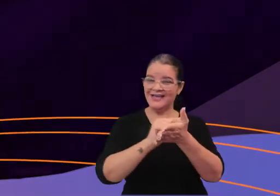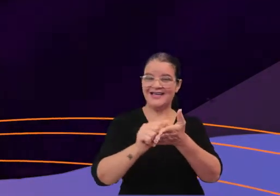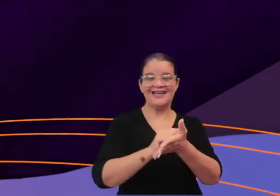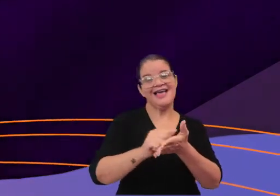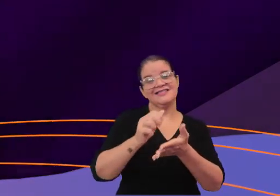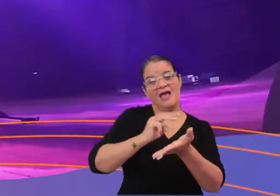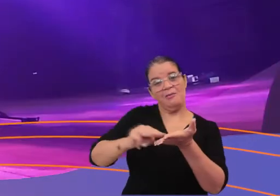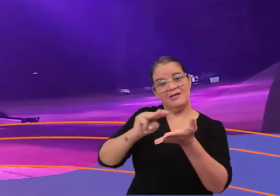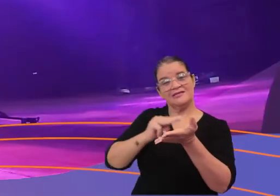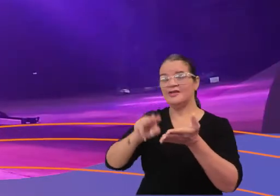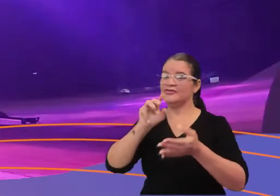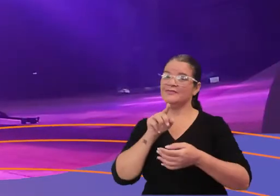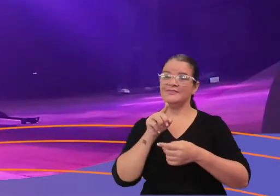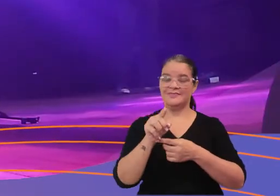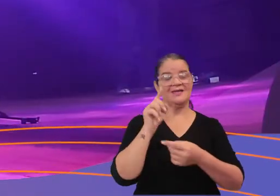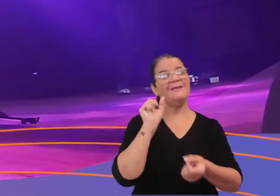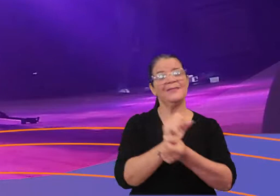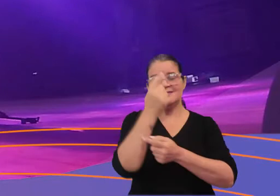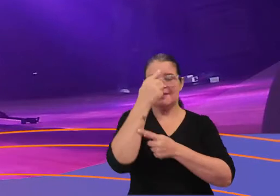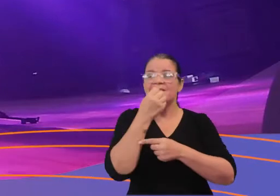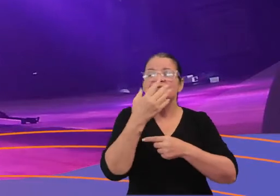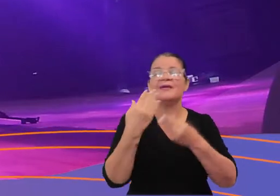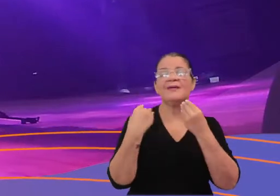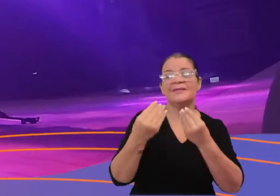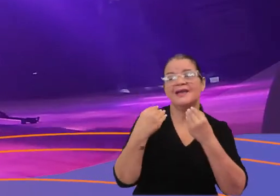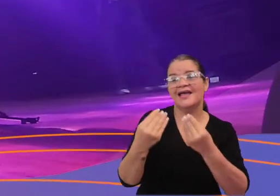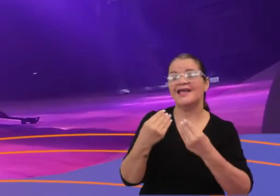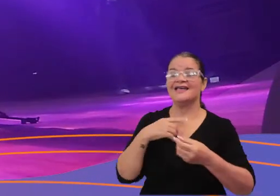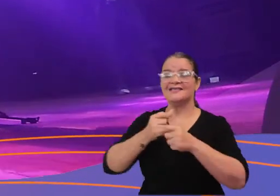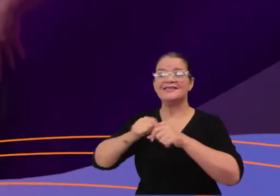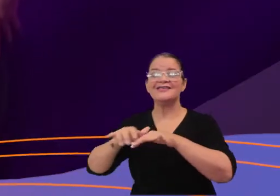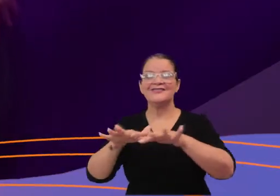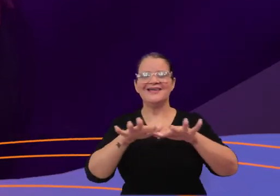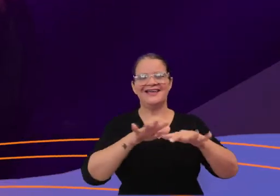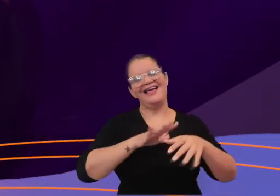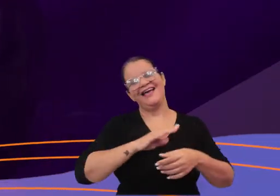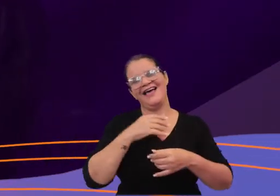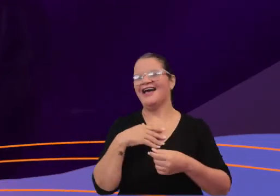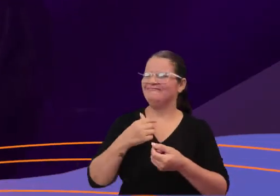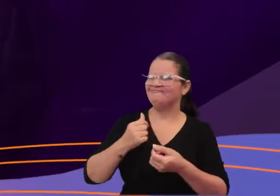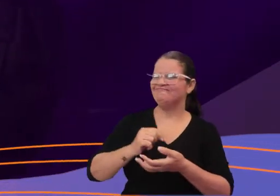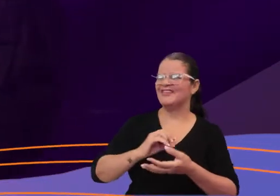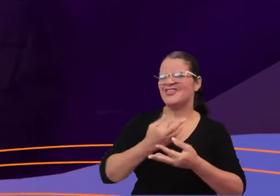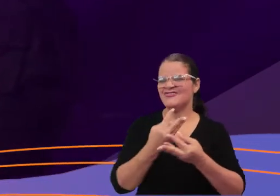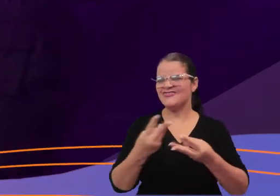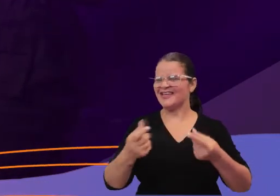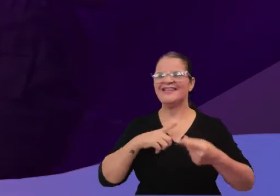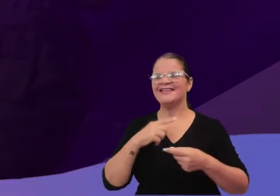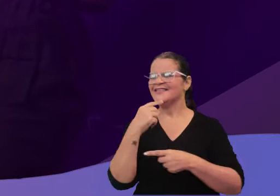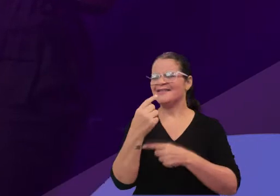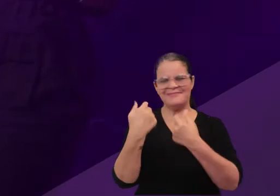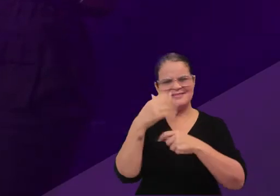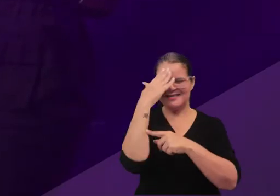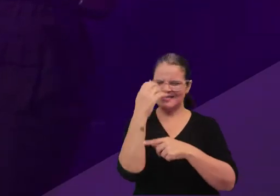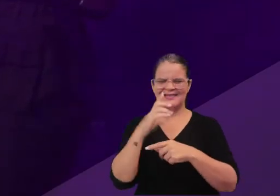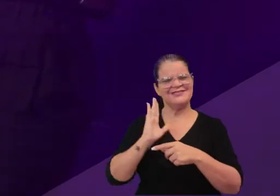Ninguém precisa saber, já vou deletar essa mensagem pra você. Pare e pensa bem pra quê, se espalhar estraga